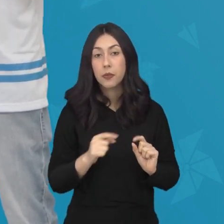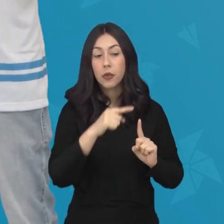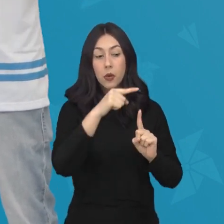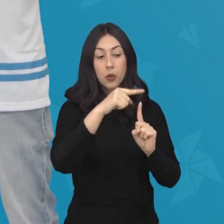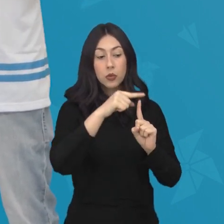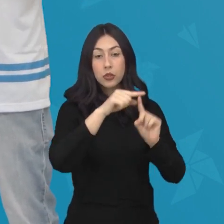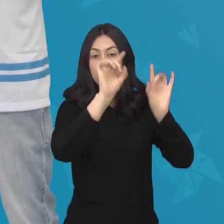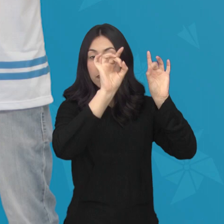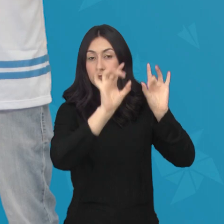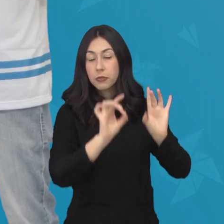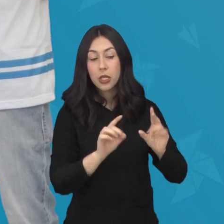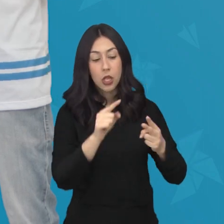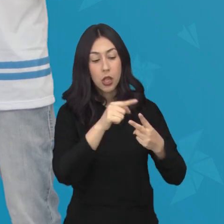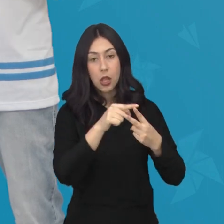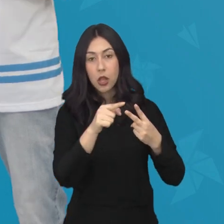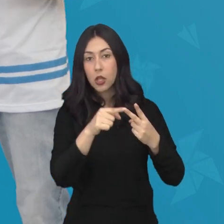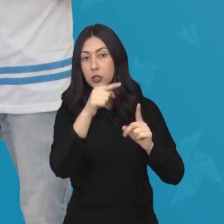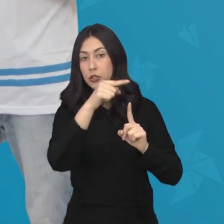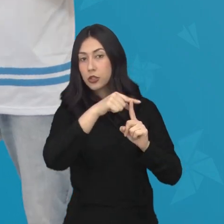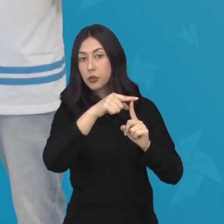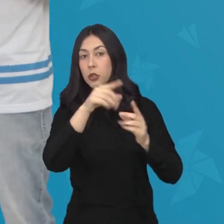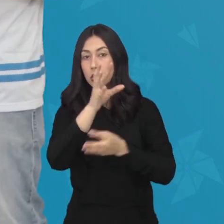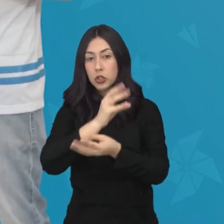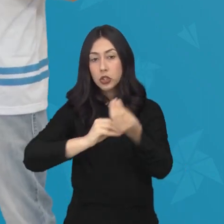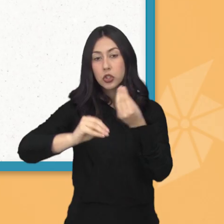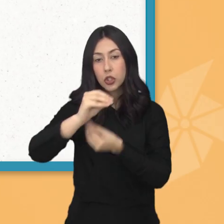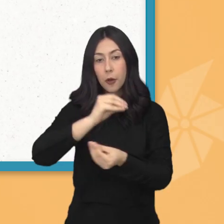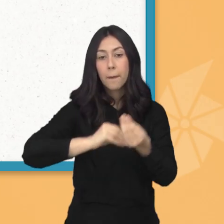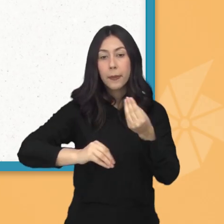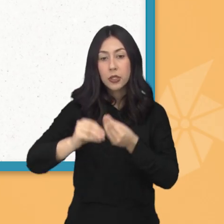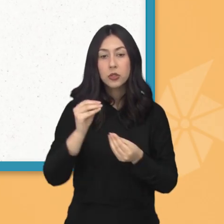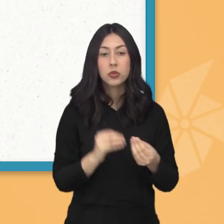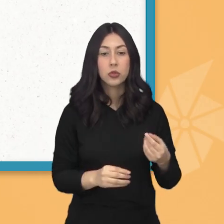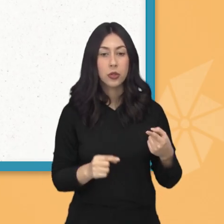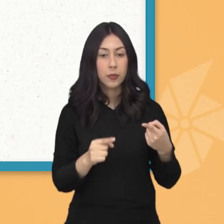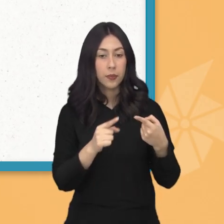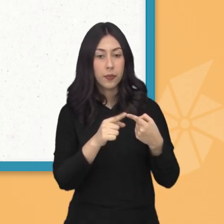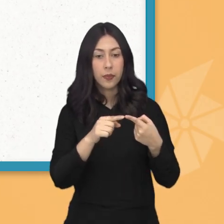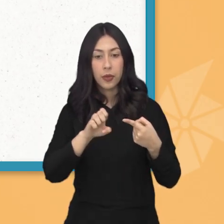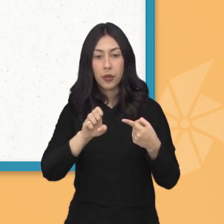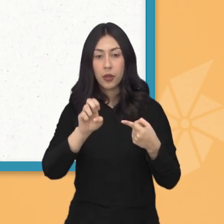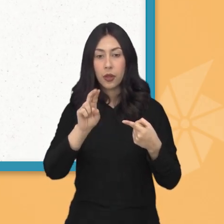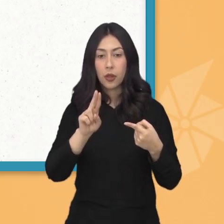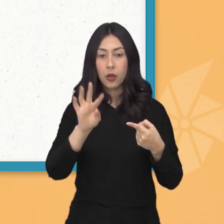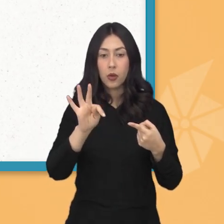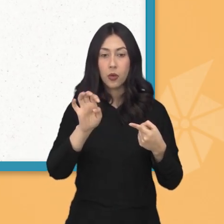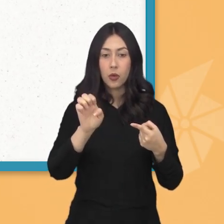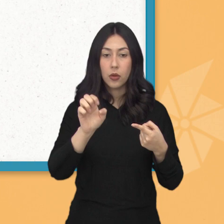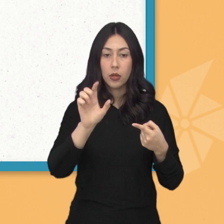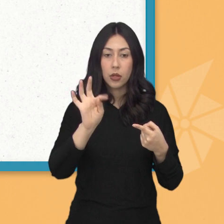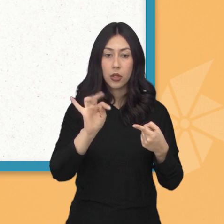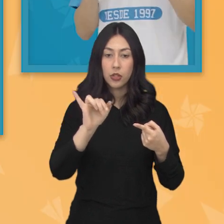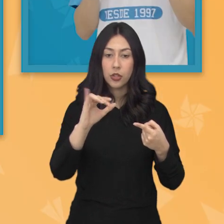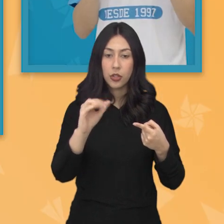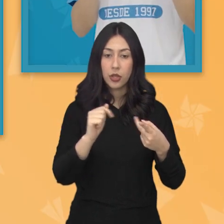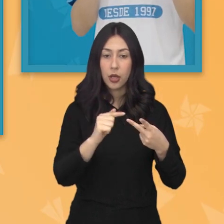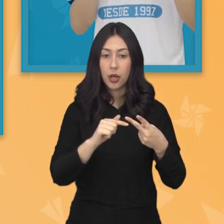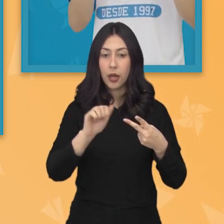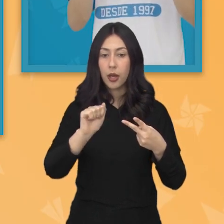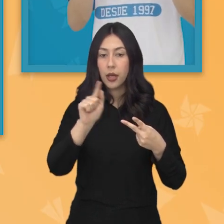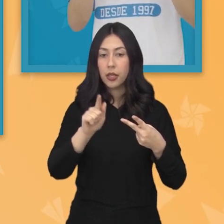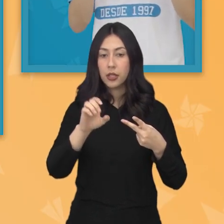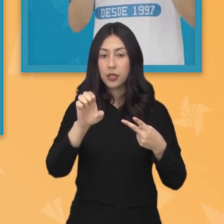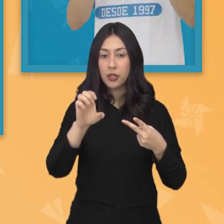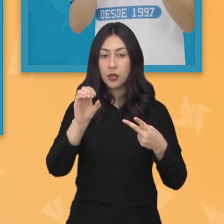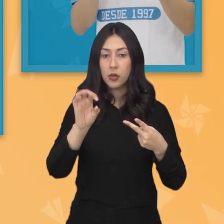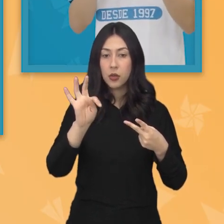especial, são dois tipos na verdade, especiais de misturas, que a gente chama, que é a mistura eutética e azeotrópica. O que são essas misturas? Elas são misturas